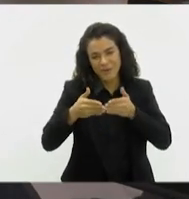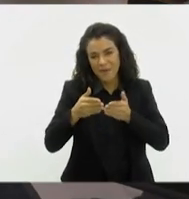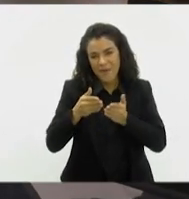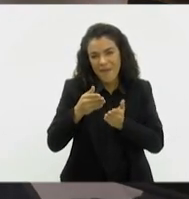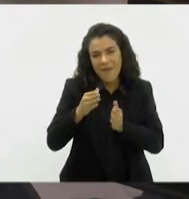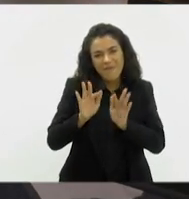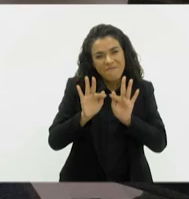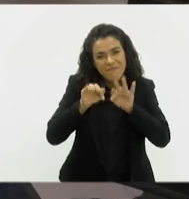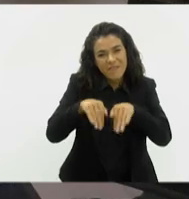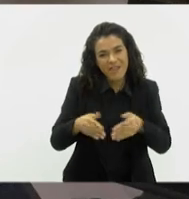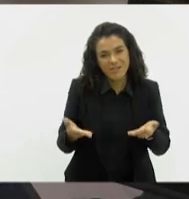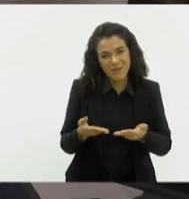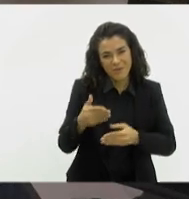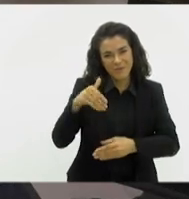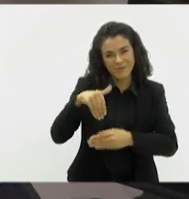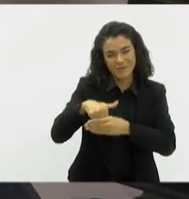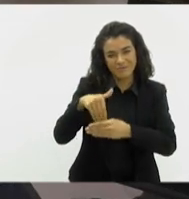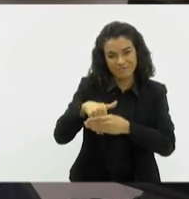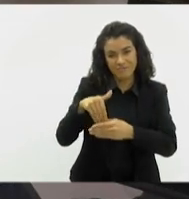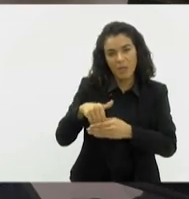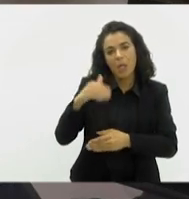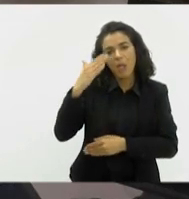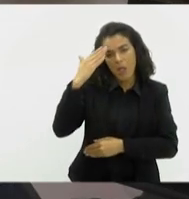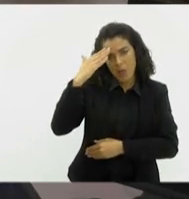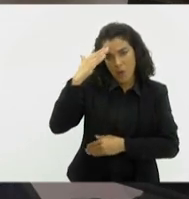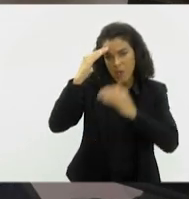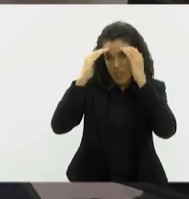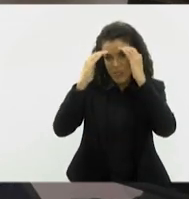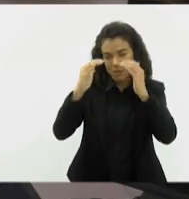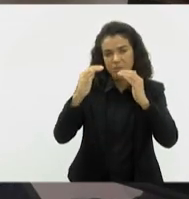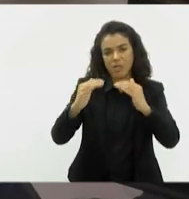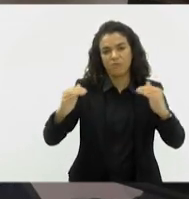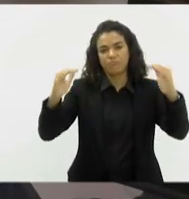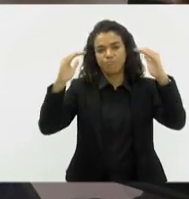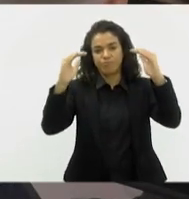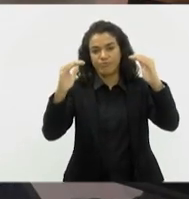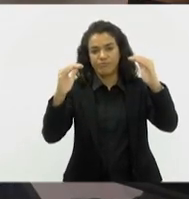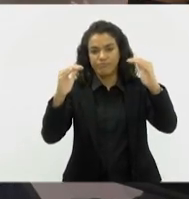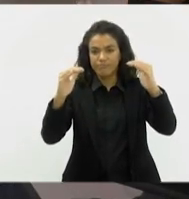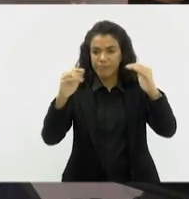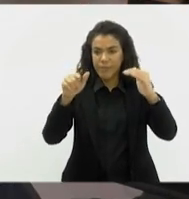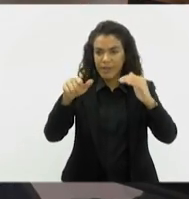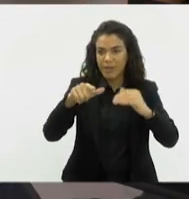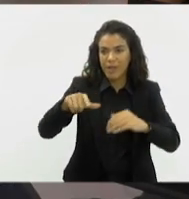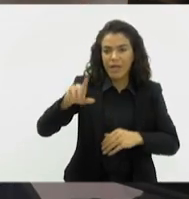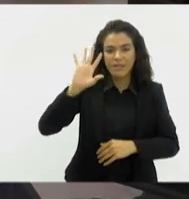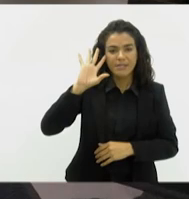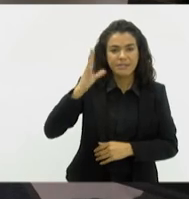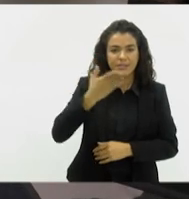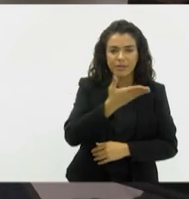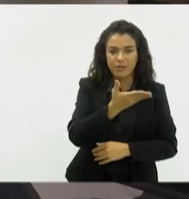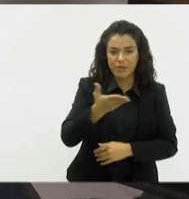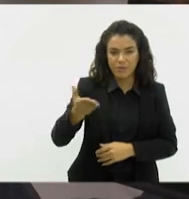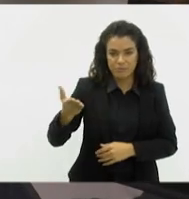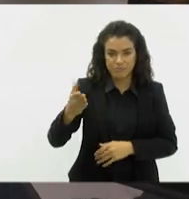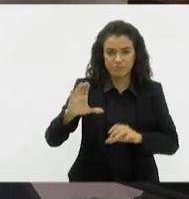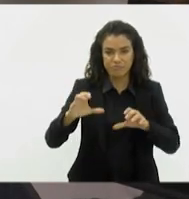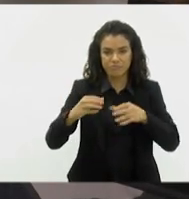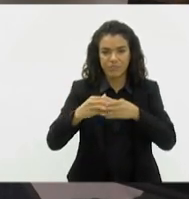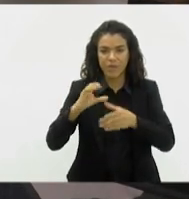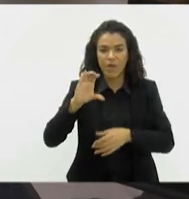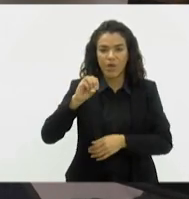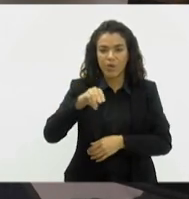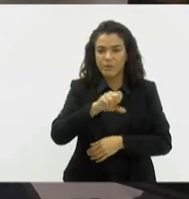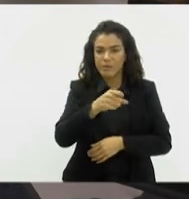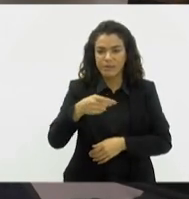hoje, entendo o respeito à soberania da comissão... Deputada Dani, é sugestão que eu vou juntar, vou fazer, reconheço que...